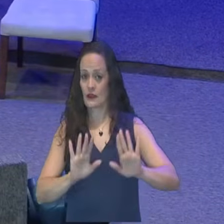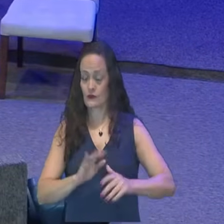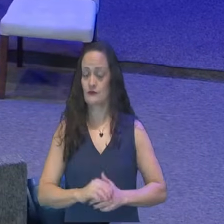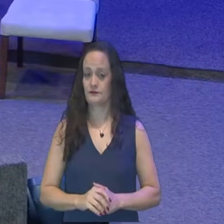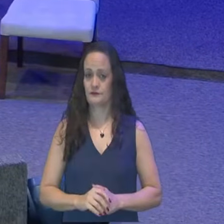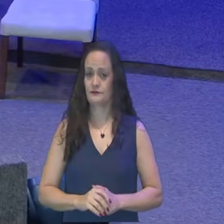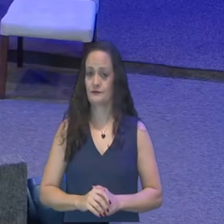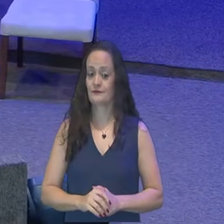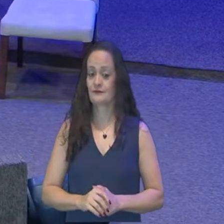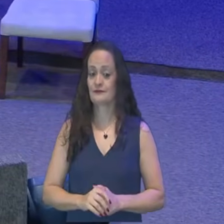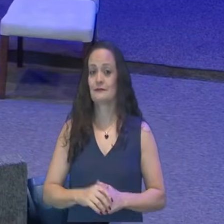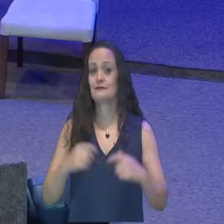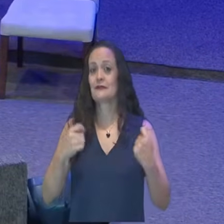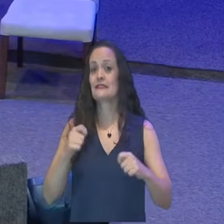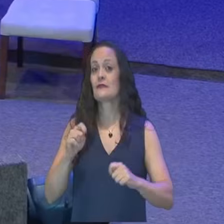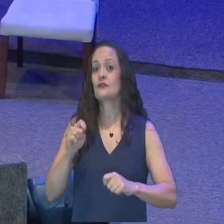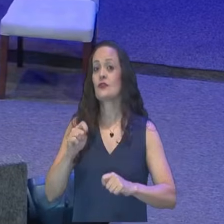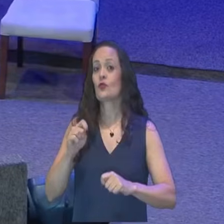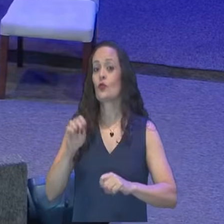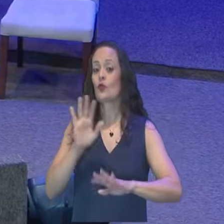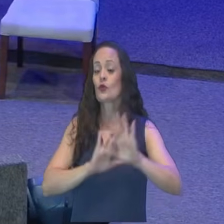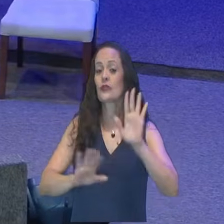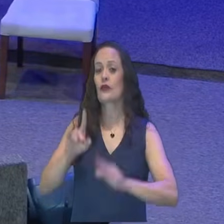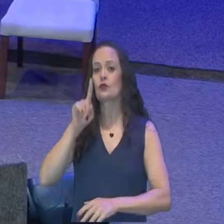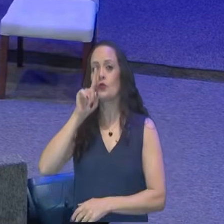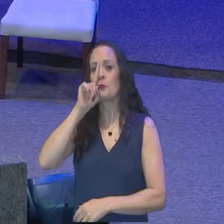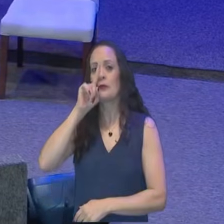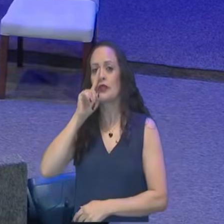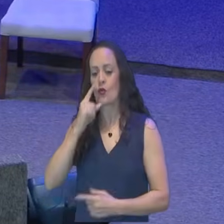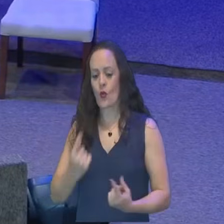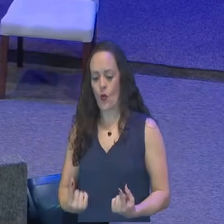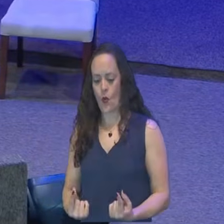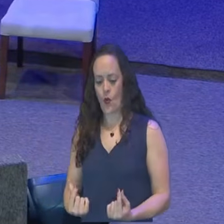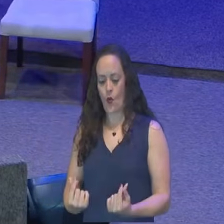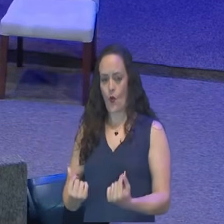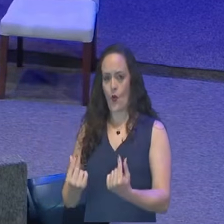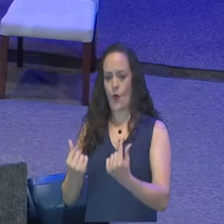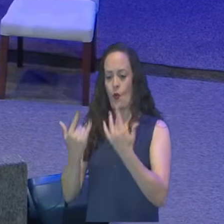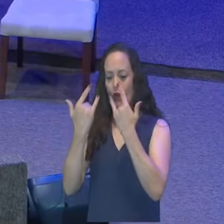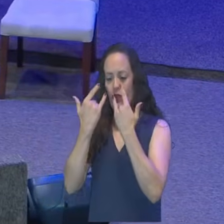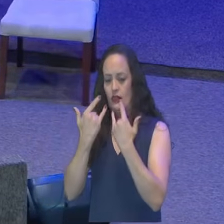o perigo das riquezas, da ganância. Porém,